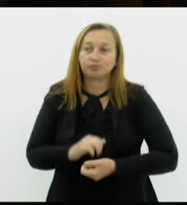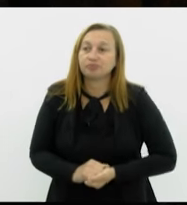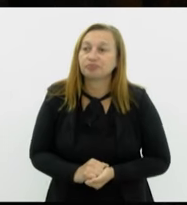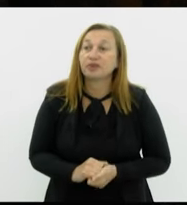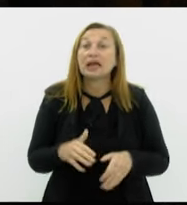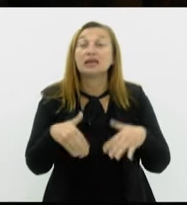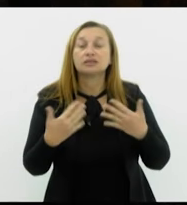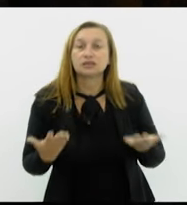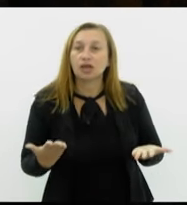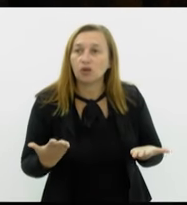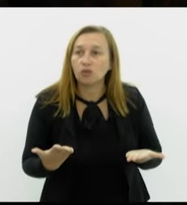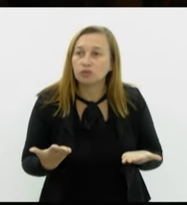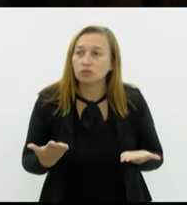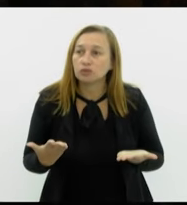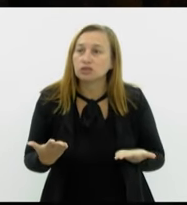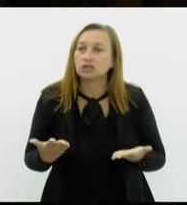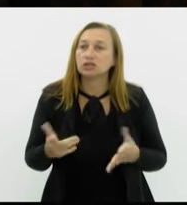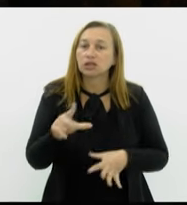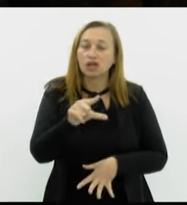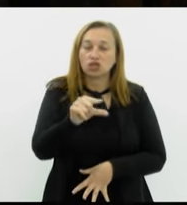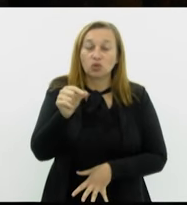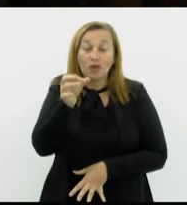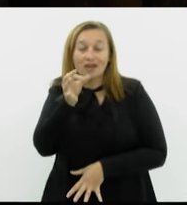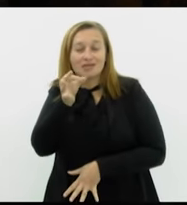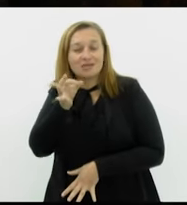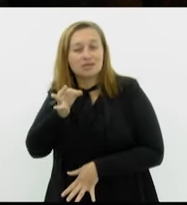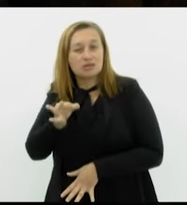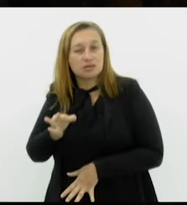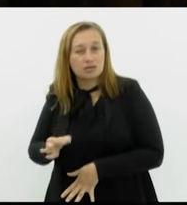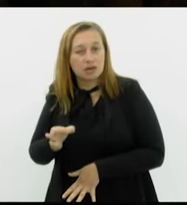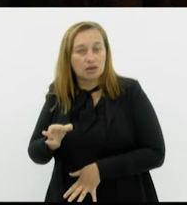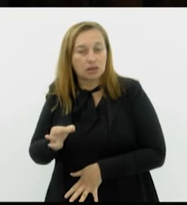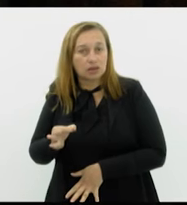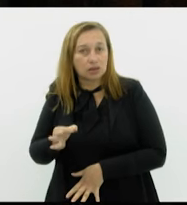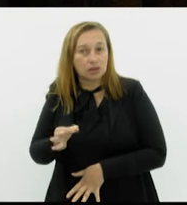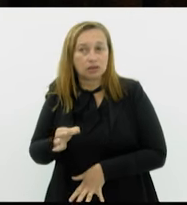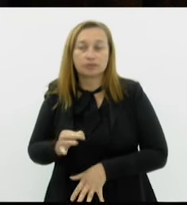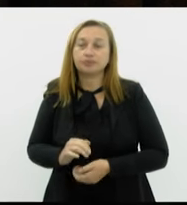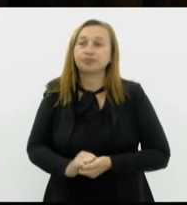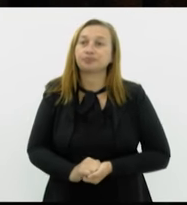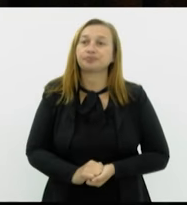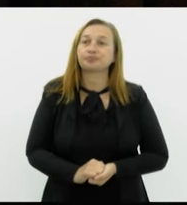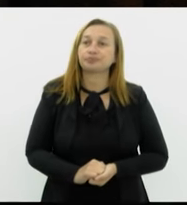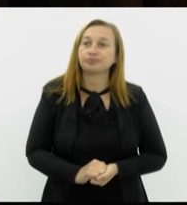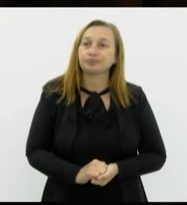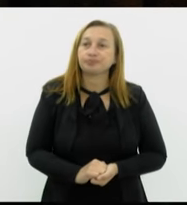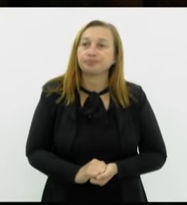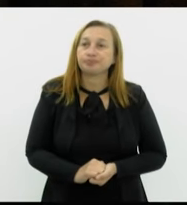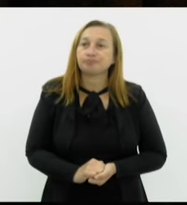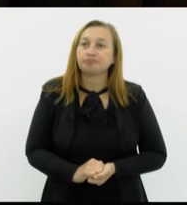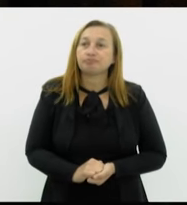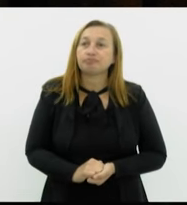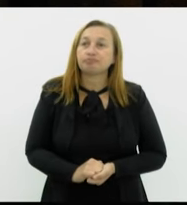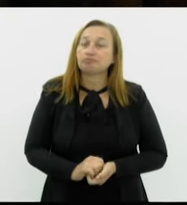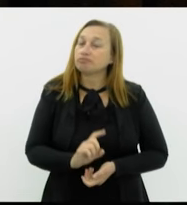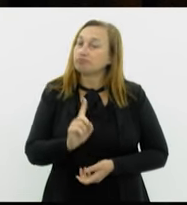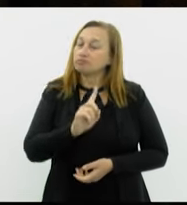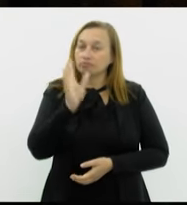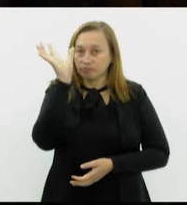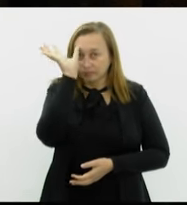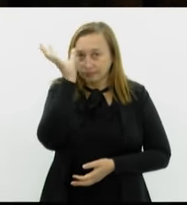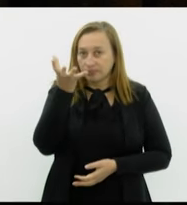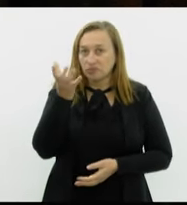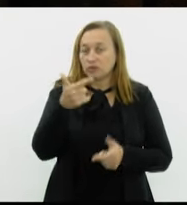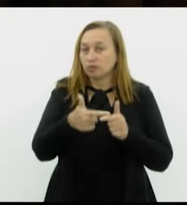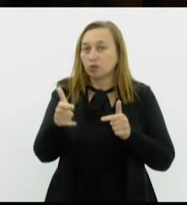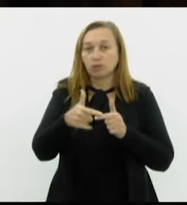Então, a decisão sensata, correta, mas que ainda não resolve o nosso